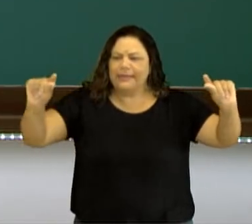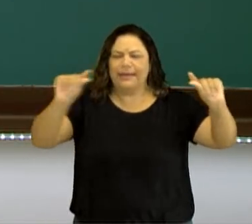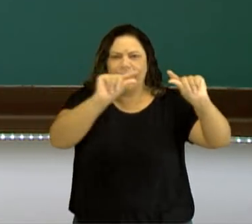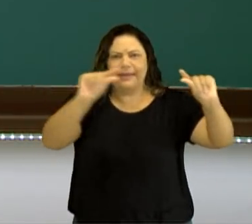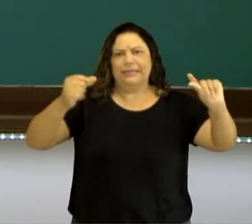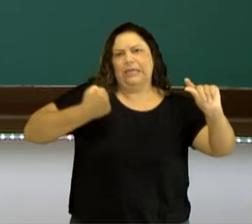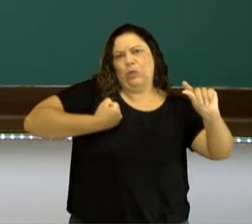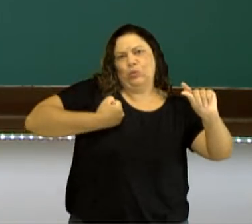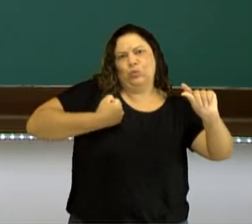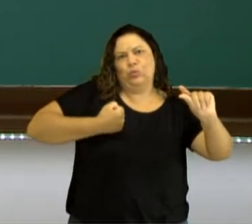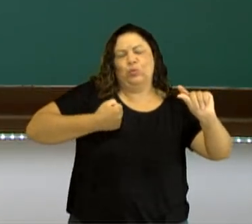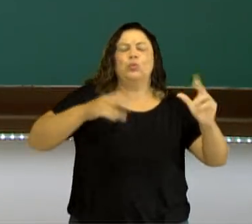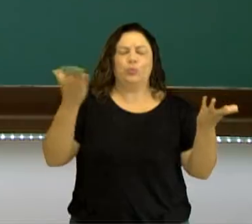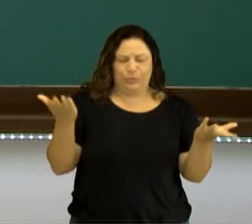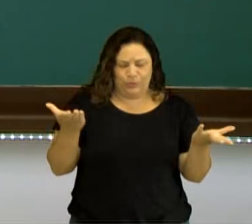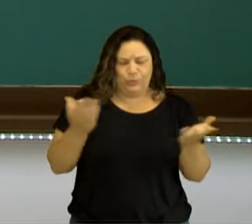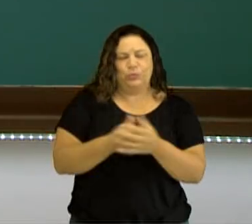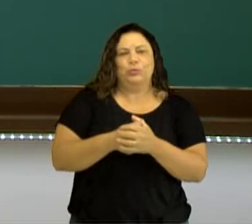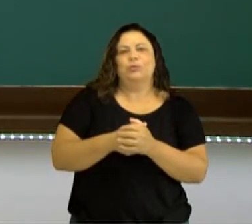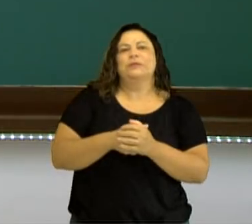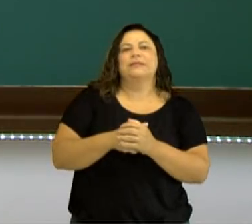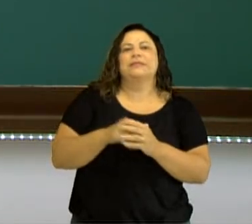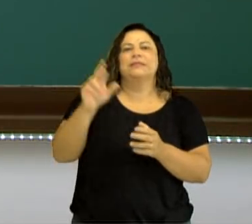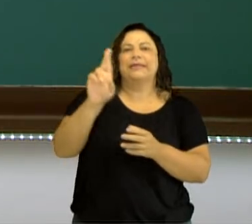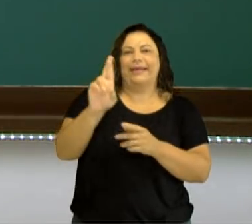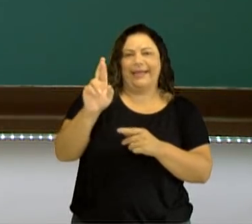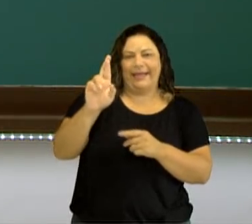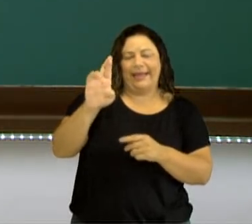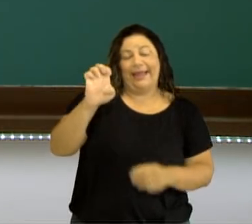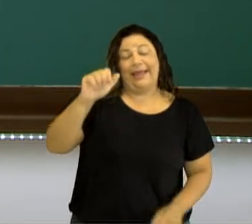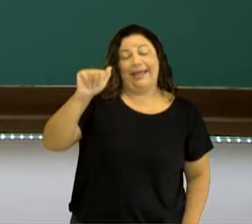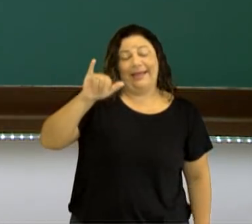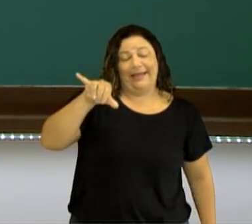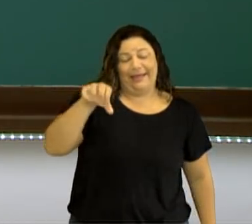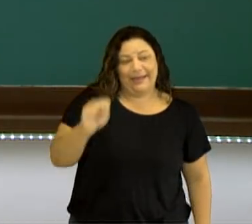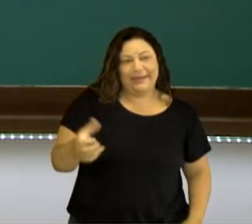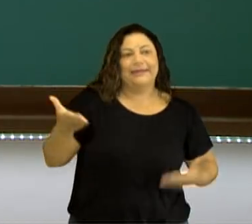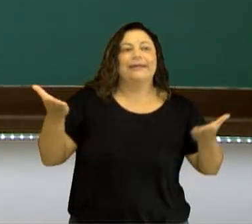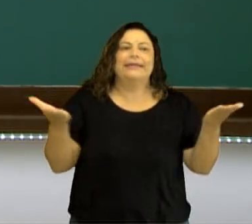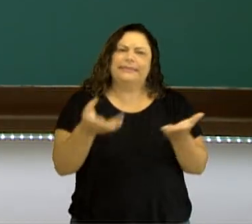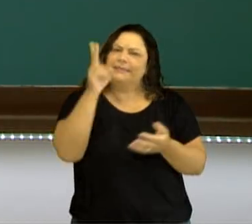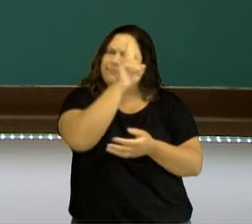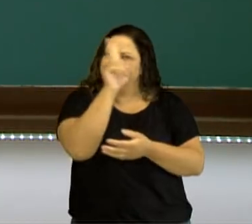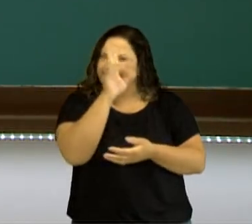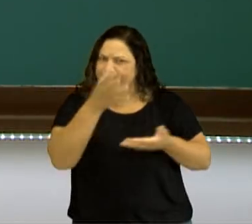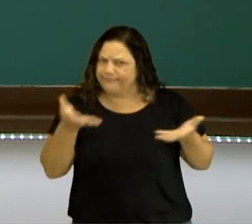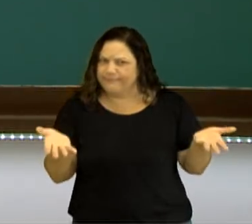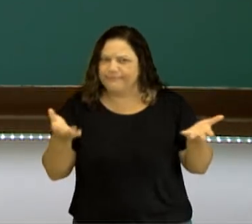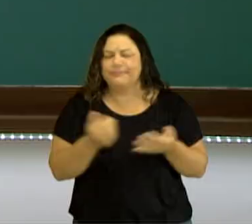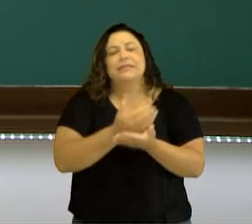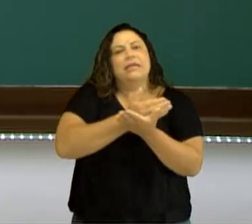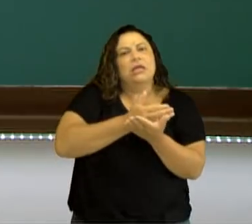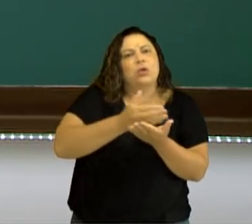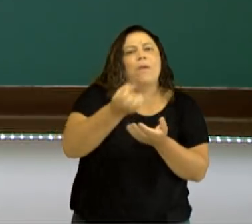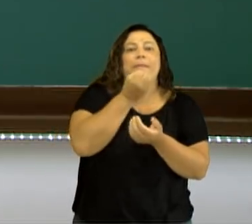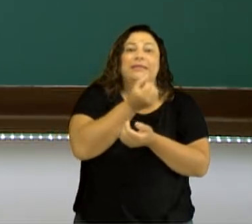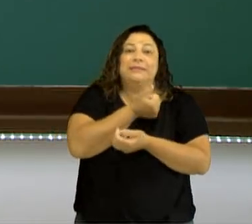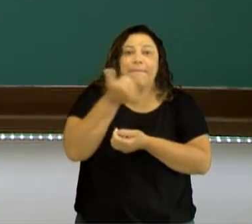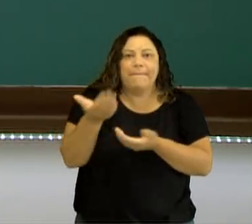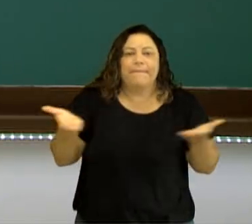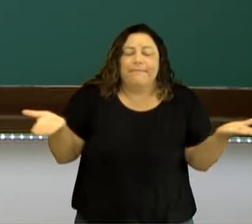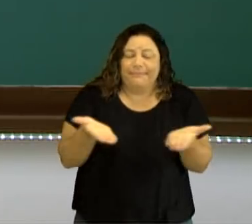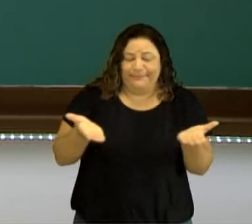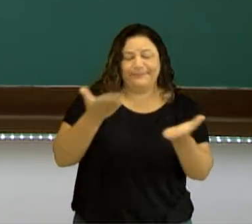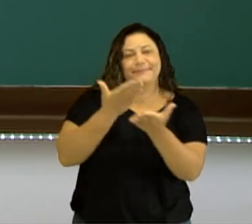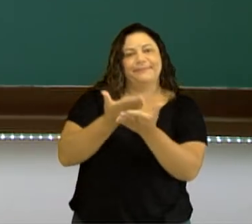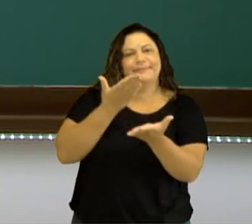se ligando naquilo que eu estou falando? Para que a gente comece bem esta aula, vamos